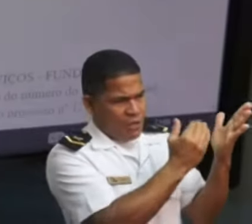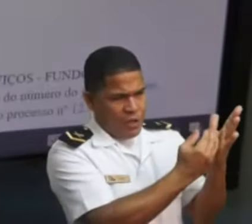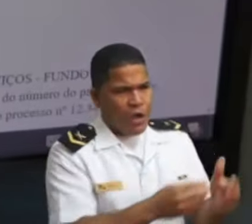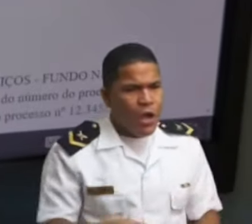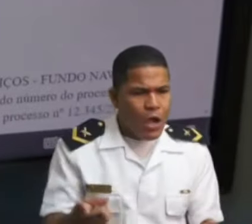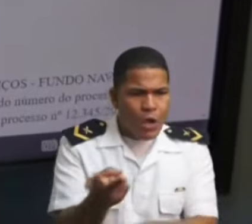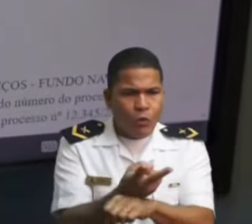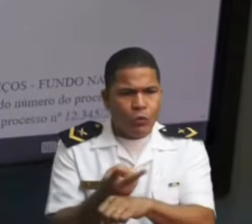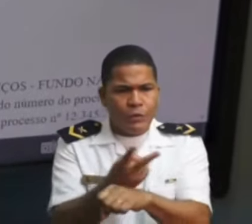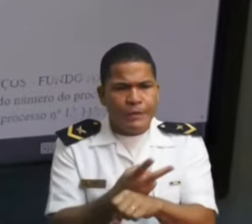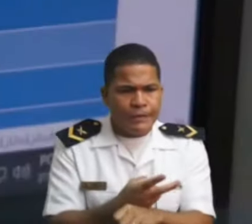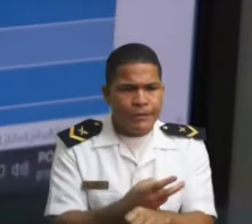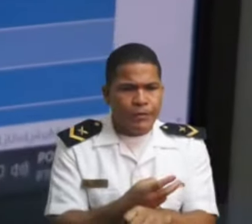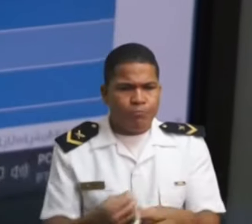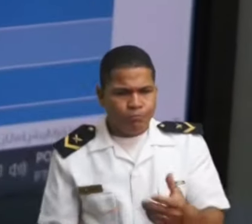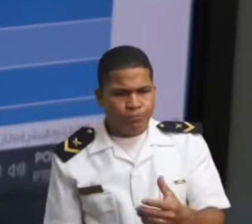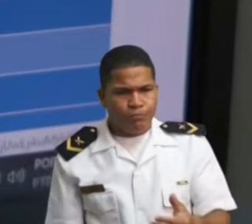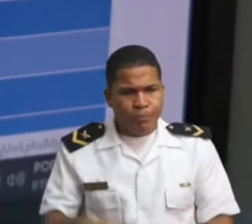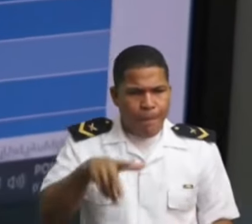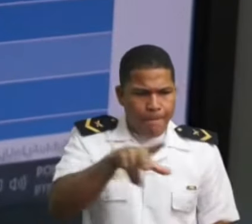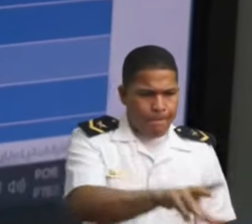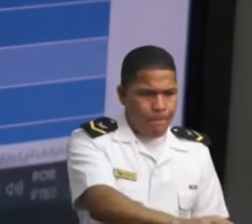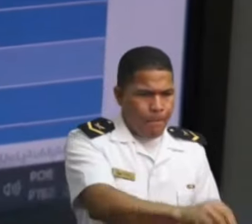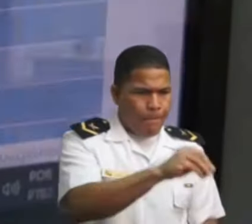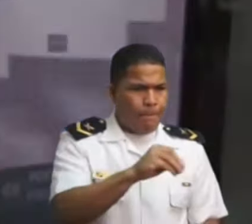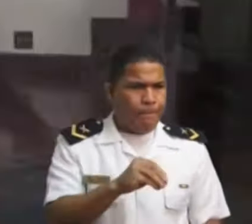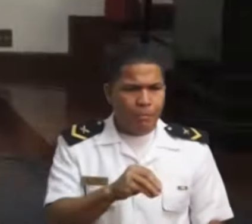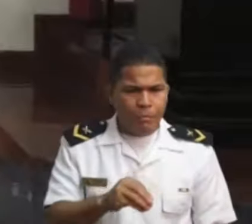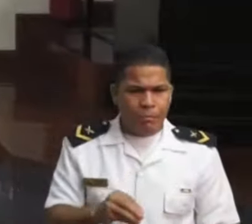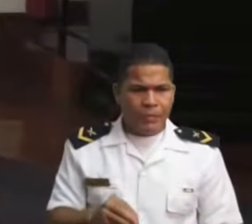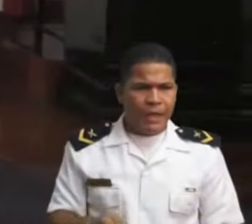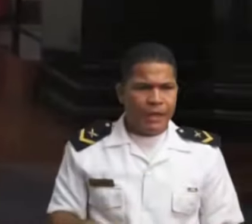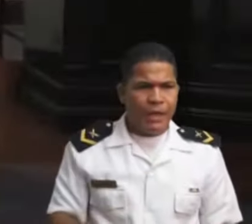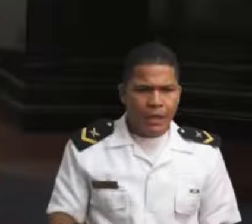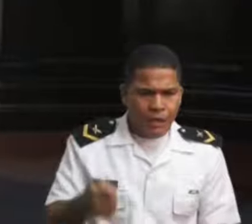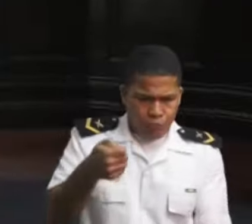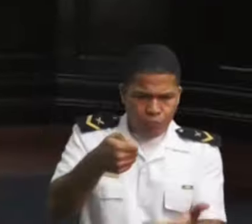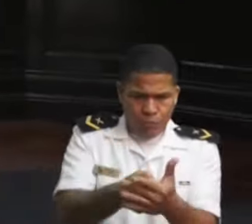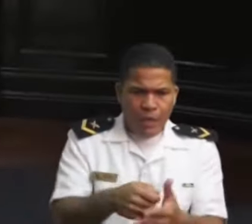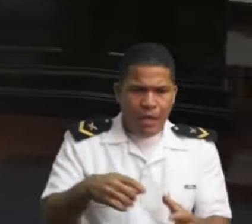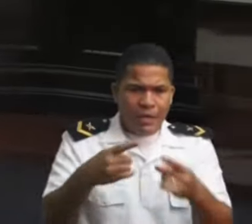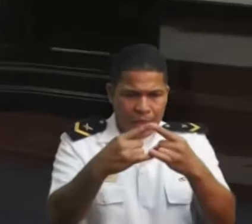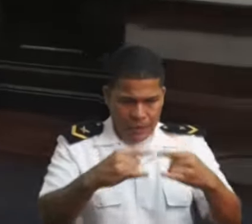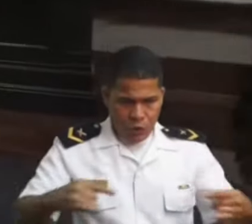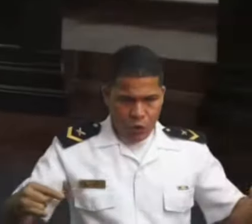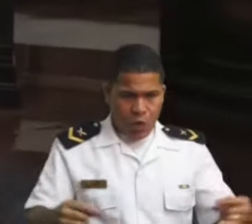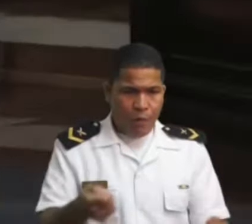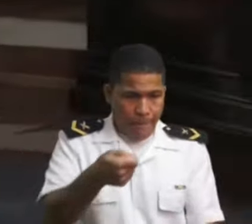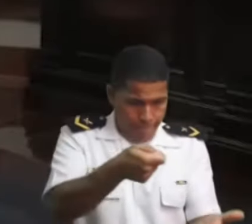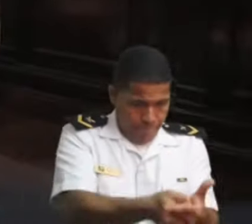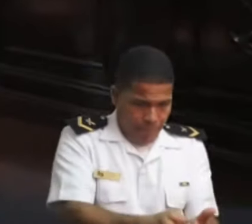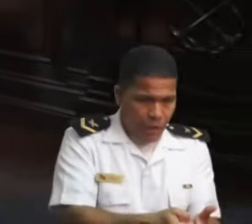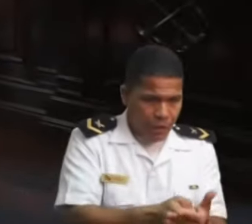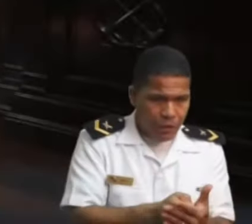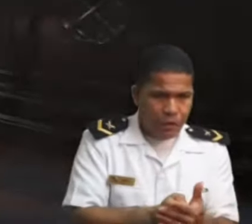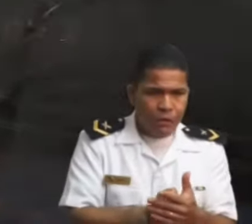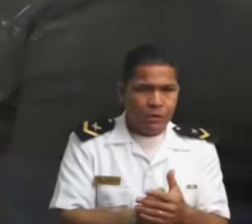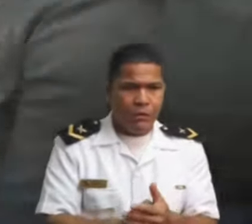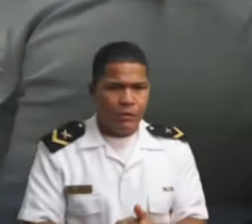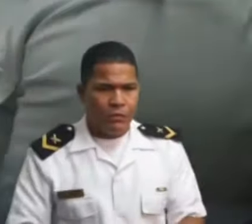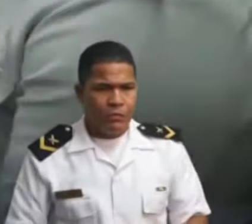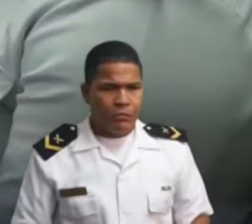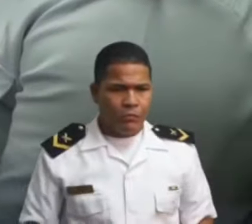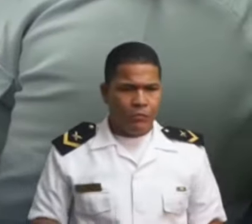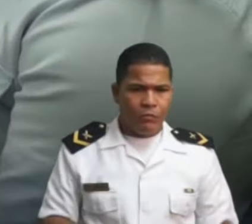de GRU, consultas processuais e aos acórdãos resultantes dos julgamentos realizados pelo colegiado do Tribunal